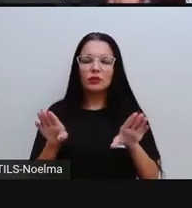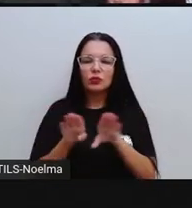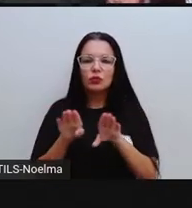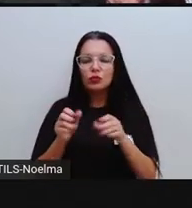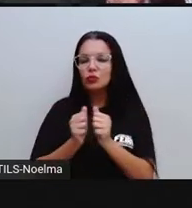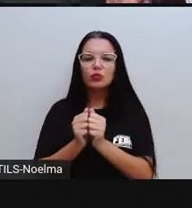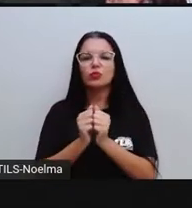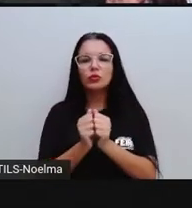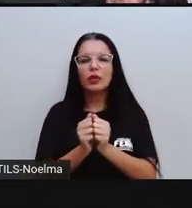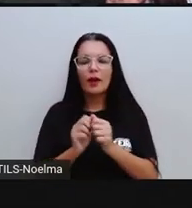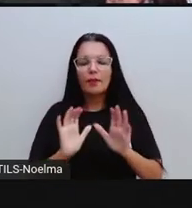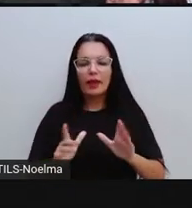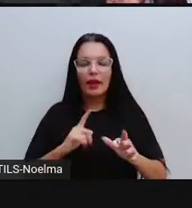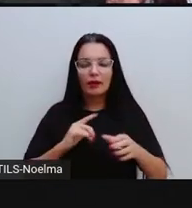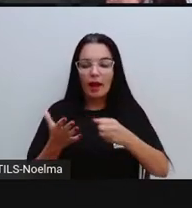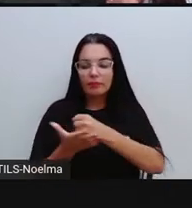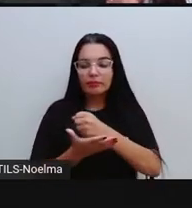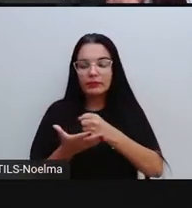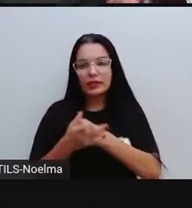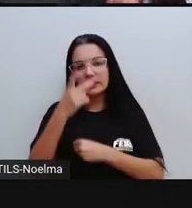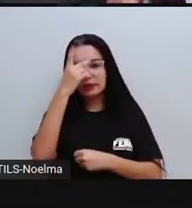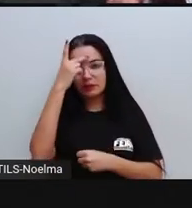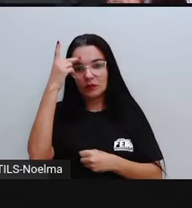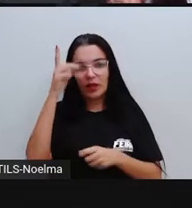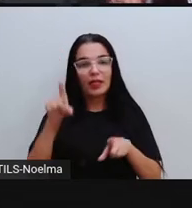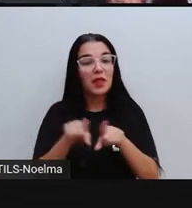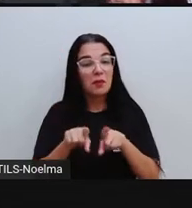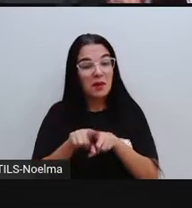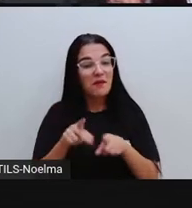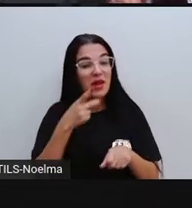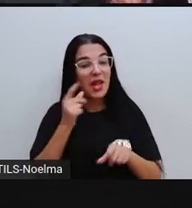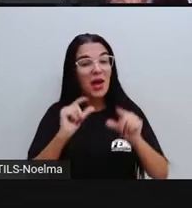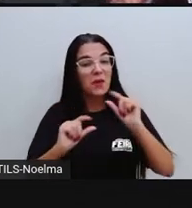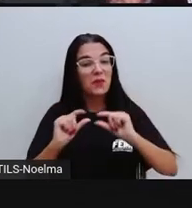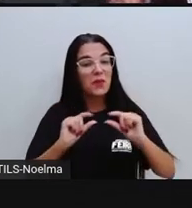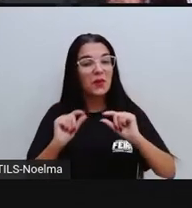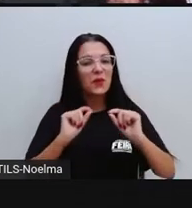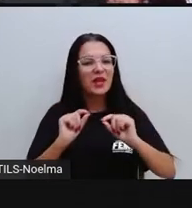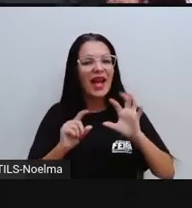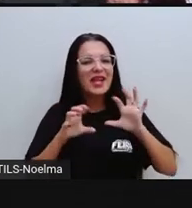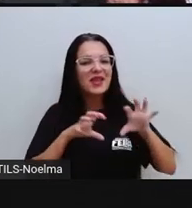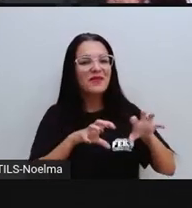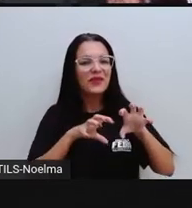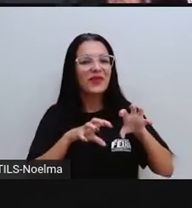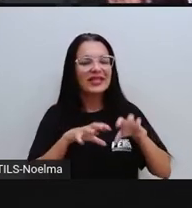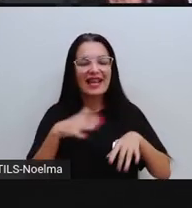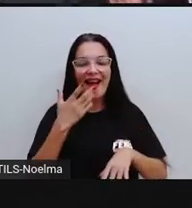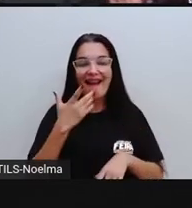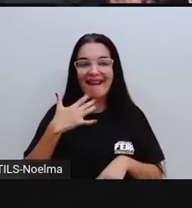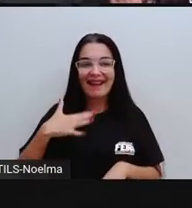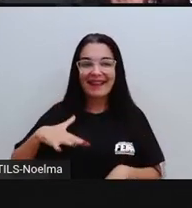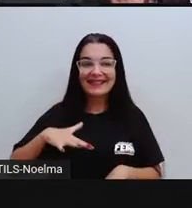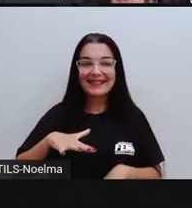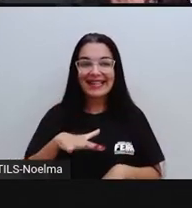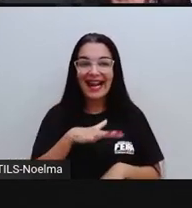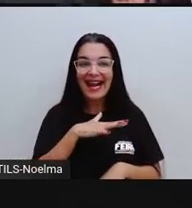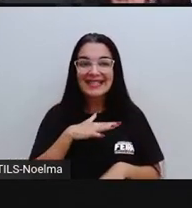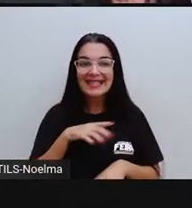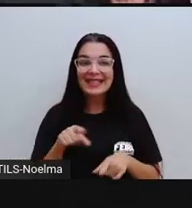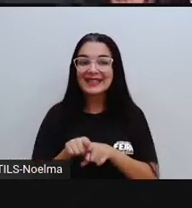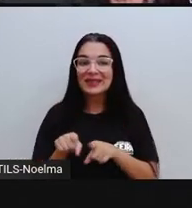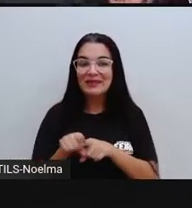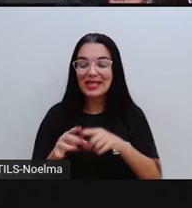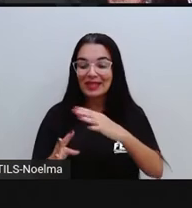povo brasileiro, a gente vai falar também um pouquinho sobre a influência das crianças imigrantes. Né? A gente viu que